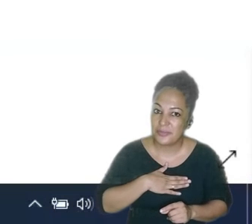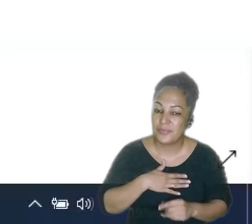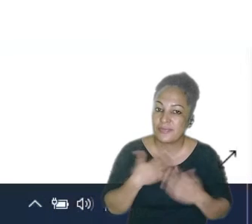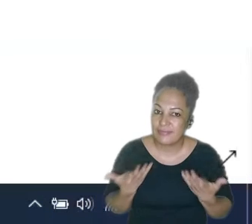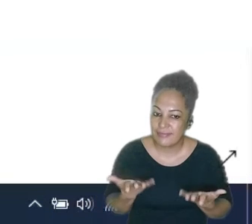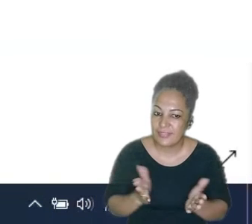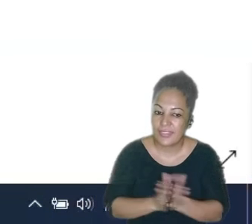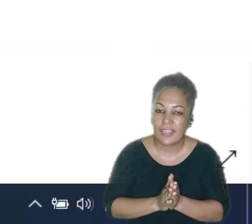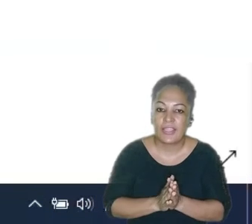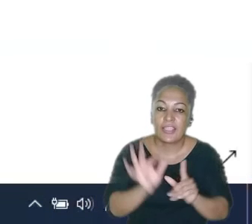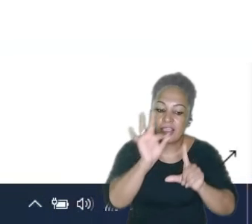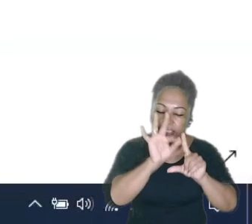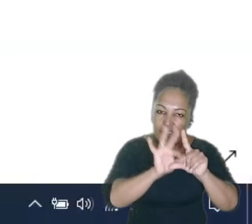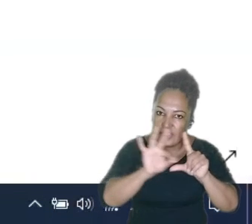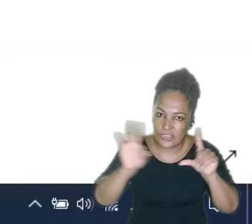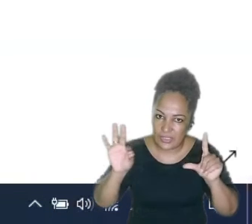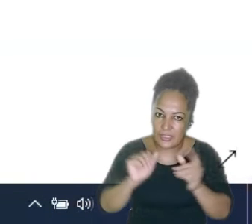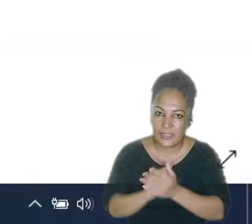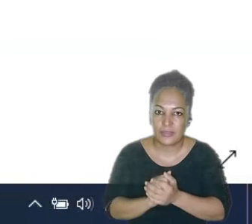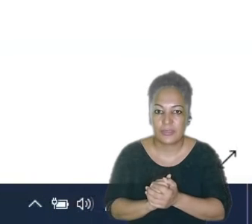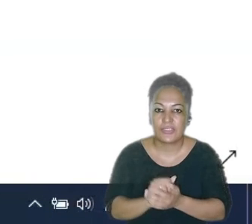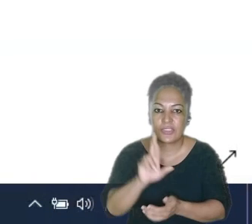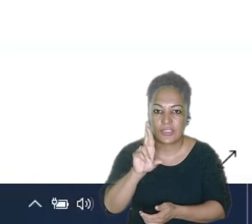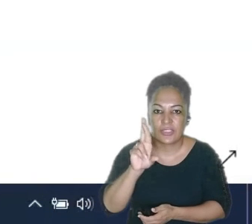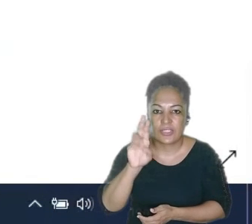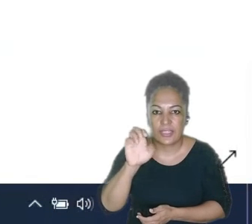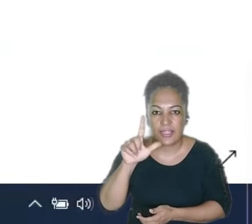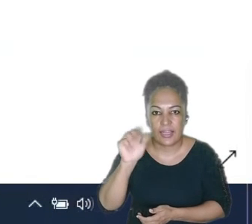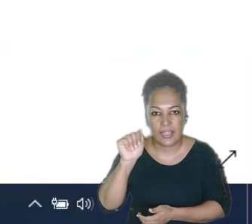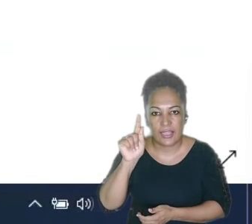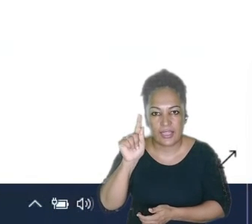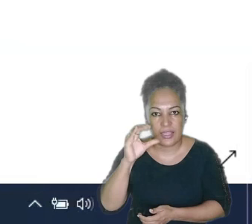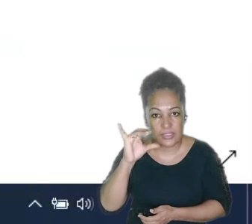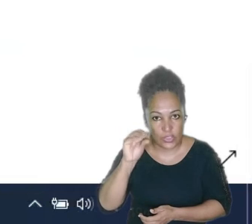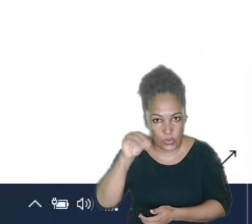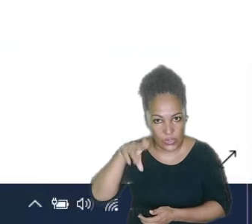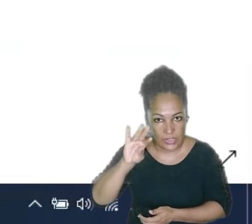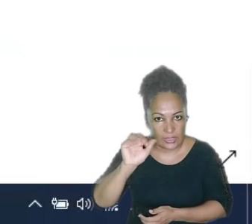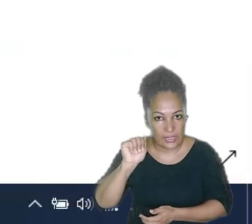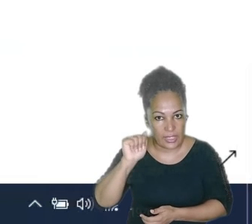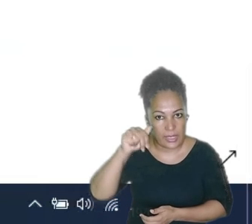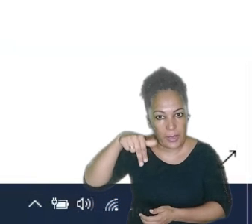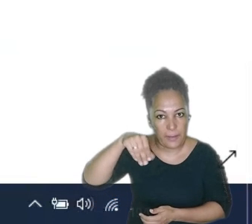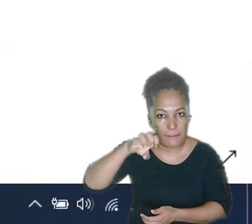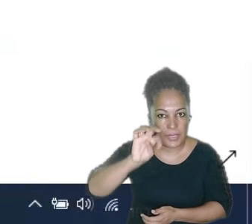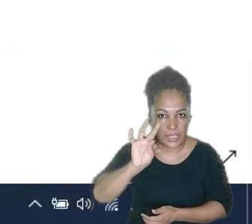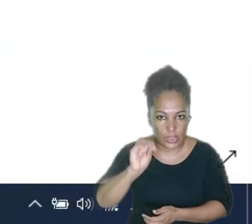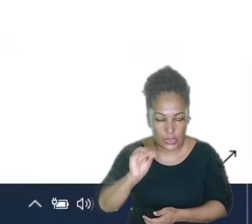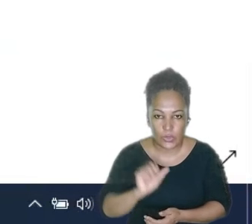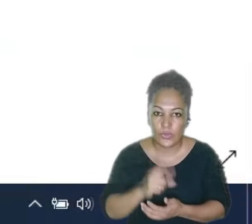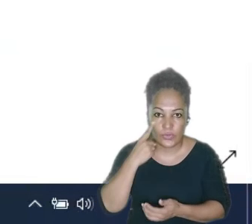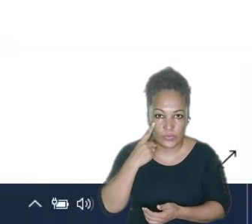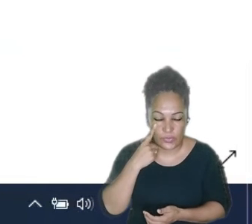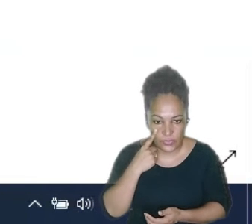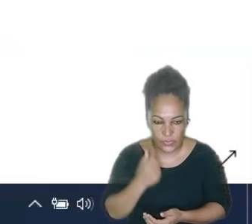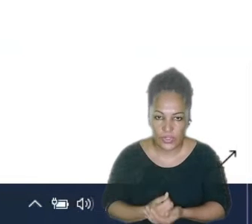hein? Gostaram? Então é isso aqui, galera. Esse é um diagrama de entidade de relacionamento, né? Mais completinho, tá bom? Com as cardinalidades